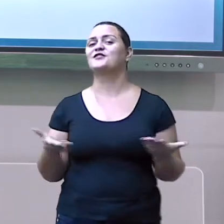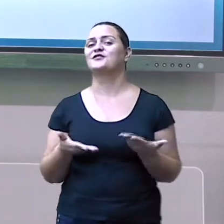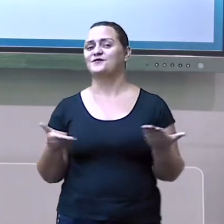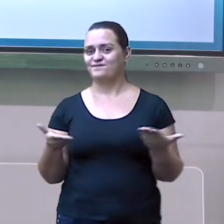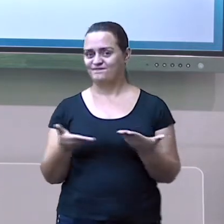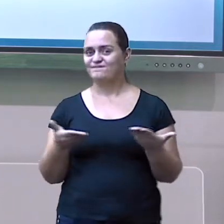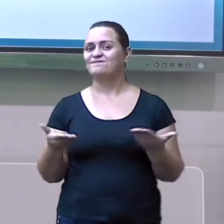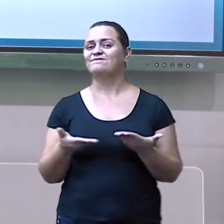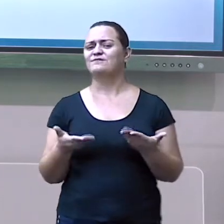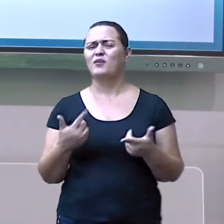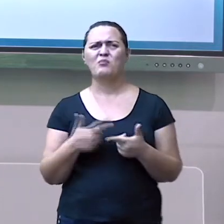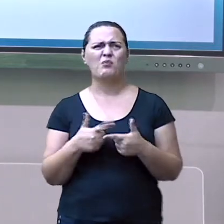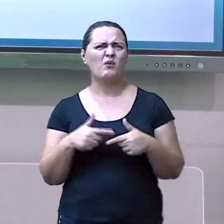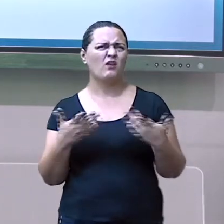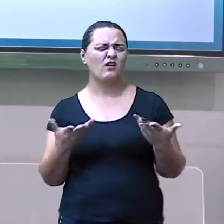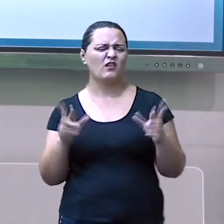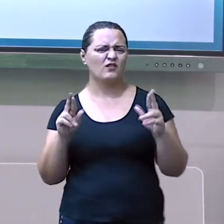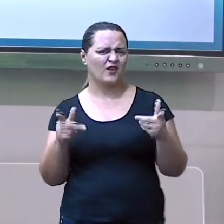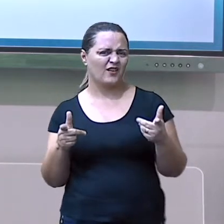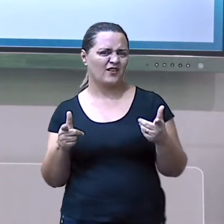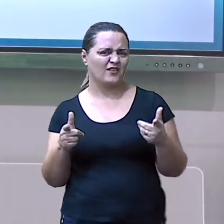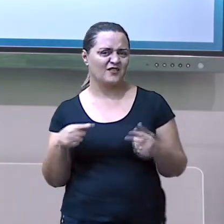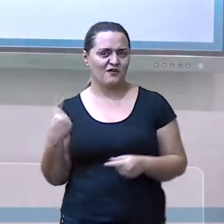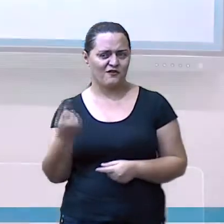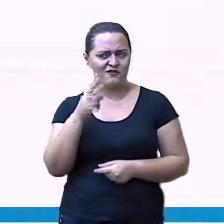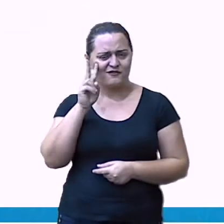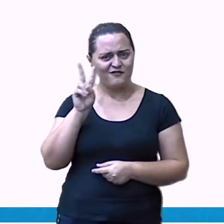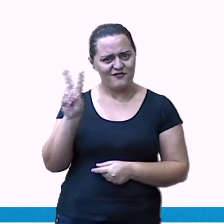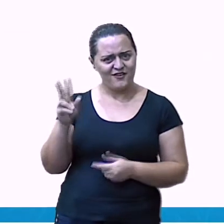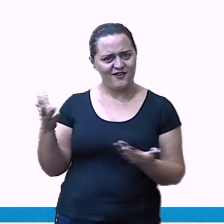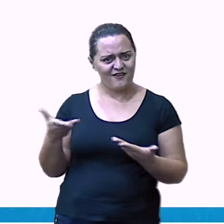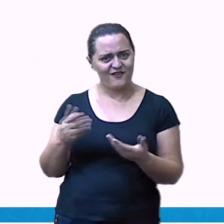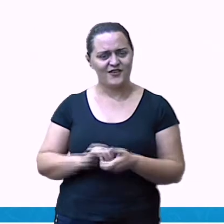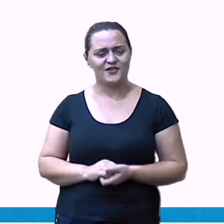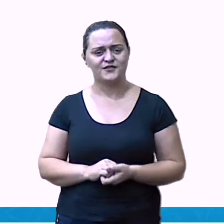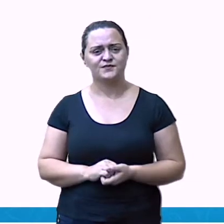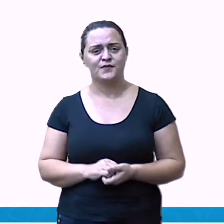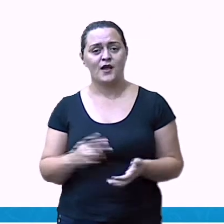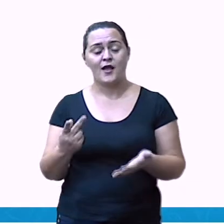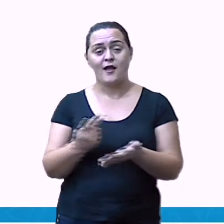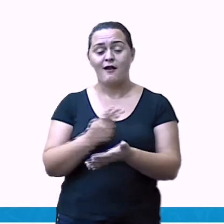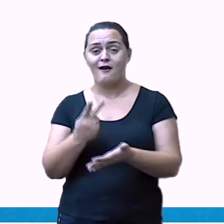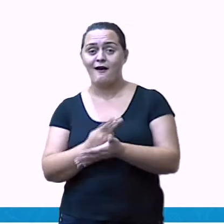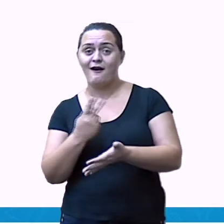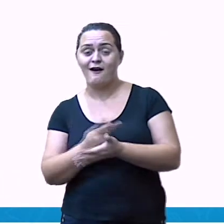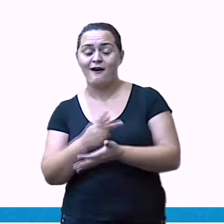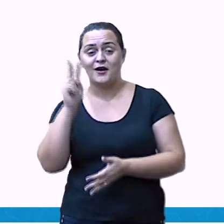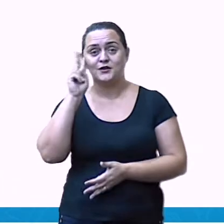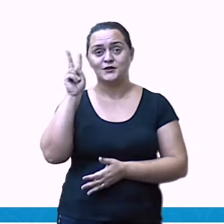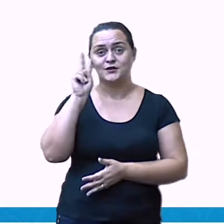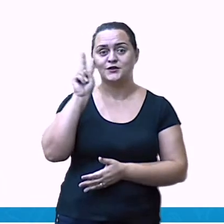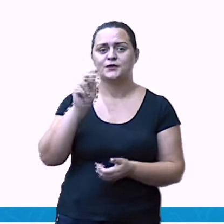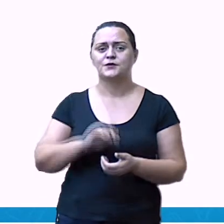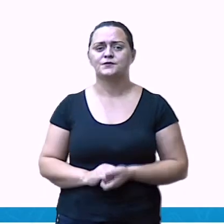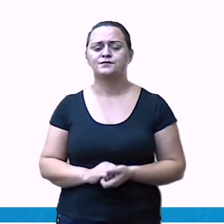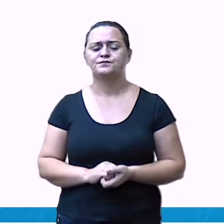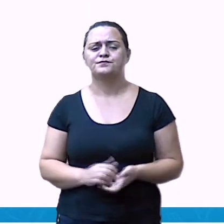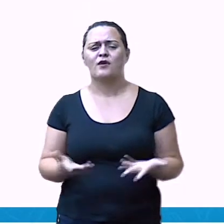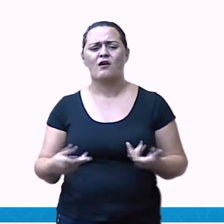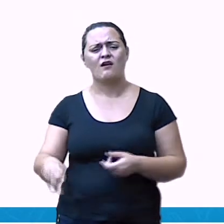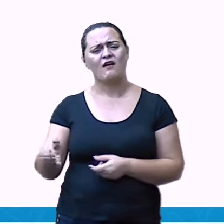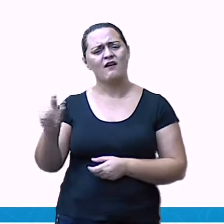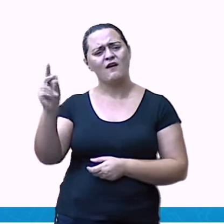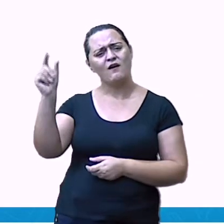Por que será que ela é diferente? Vamos descobrir? Errando histórias. Era